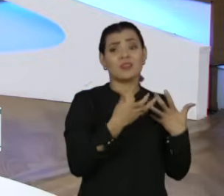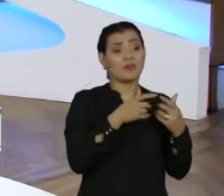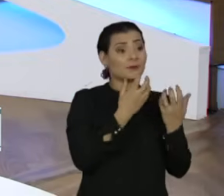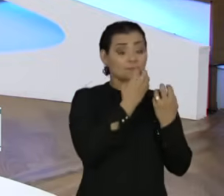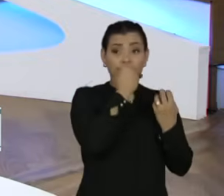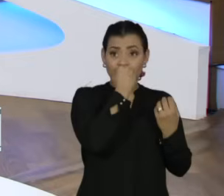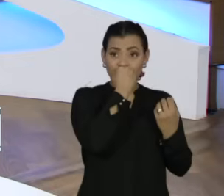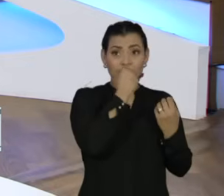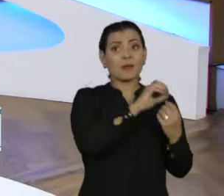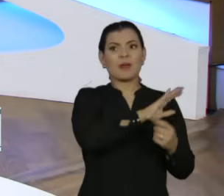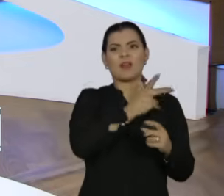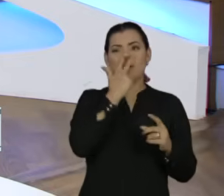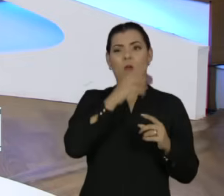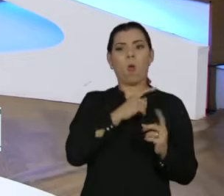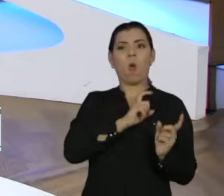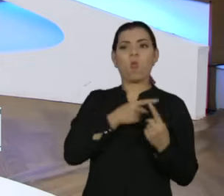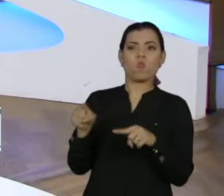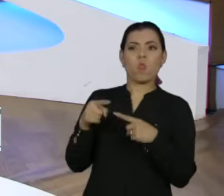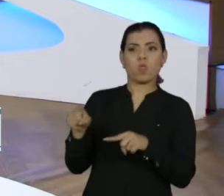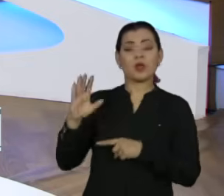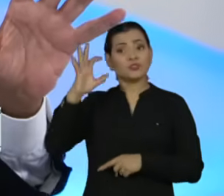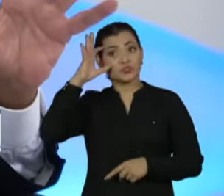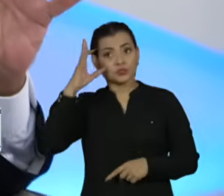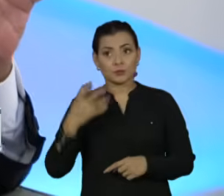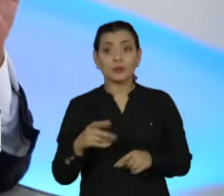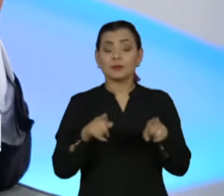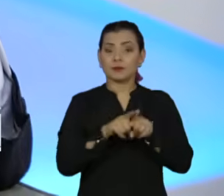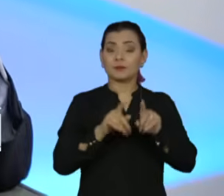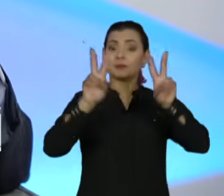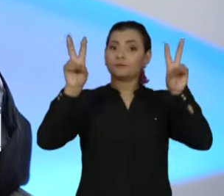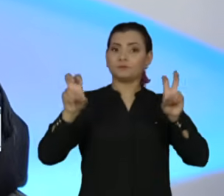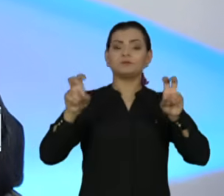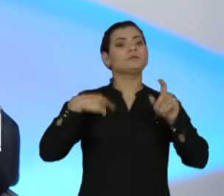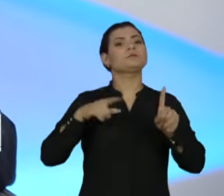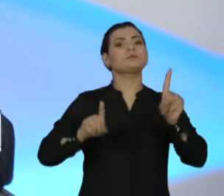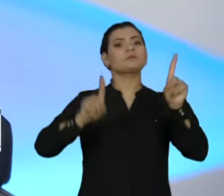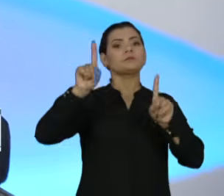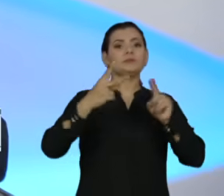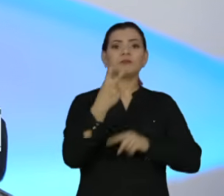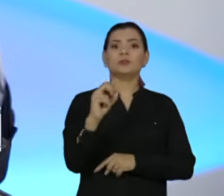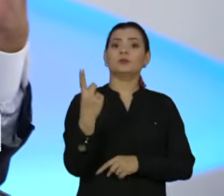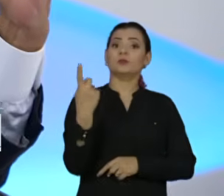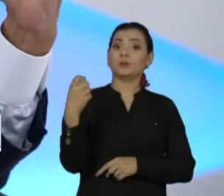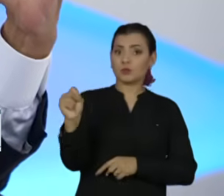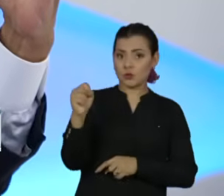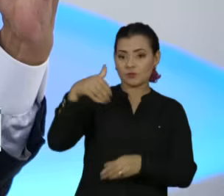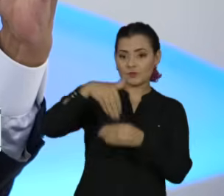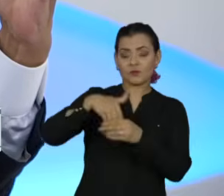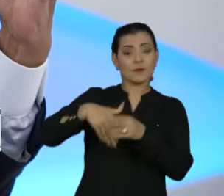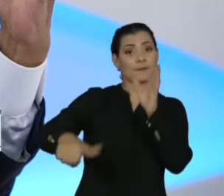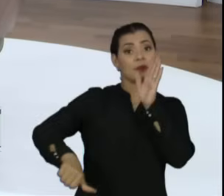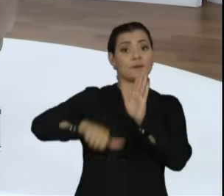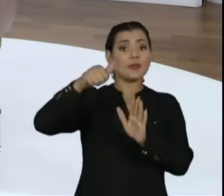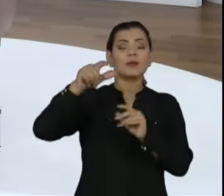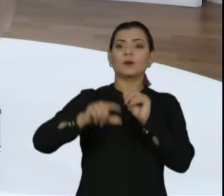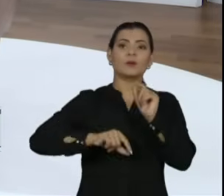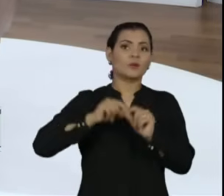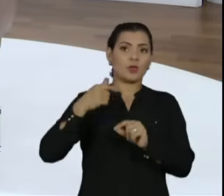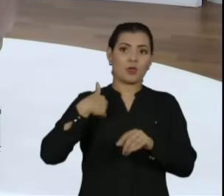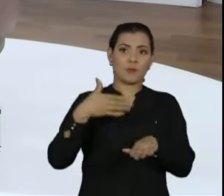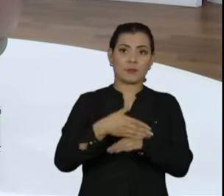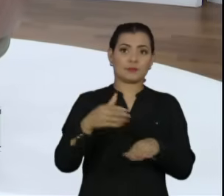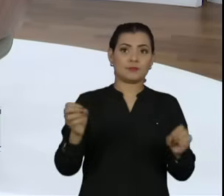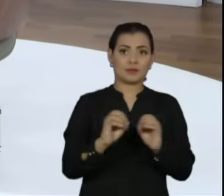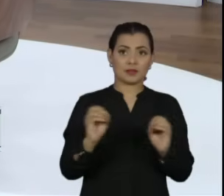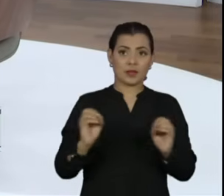O consultor comentou também sobre a campanha presidencial de 2018, a primeira em que não esteve